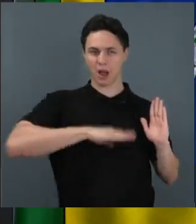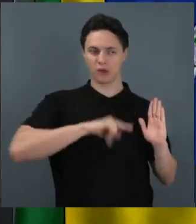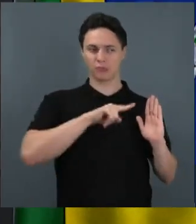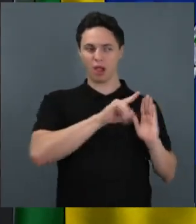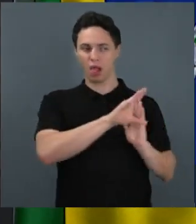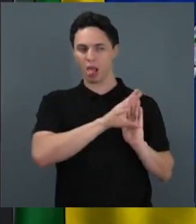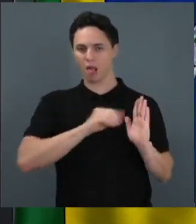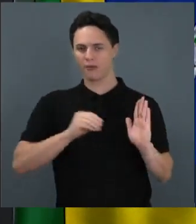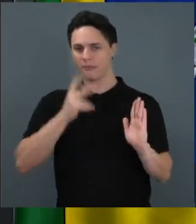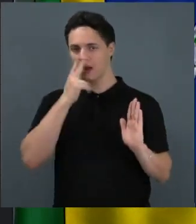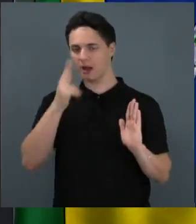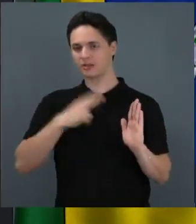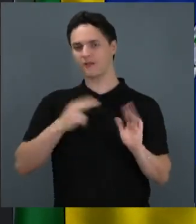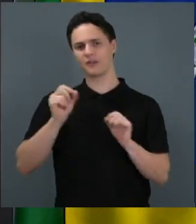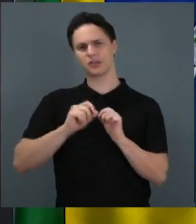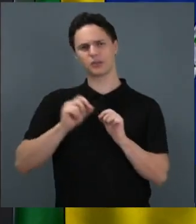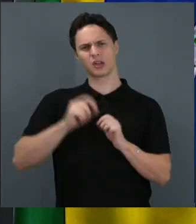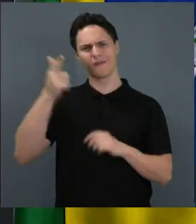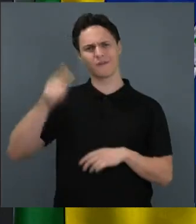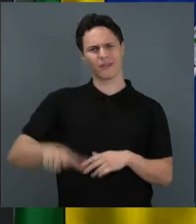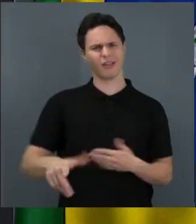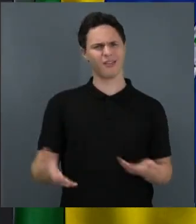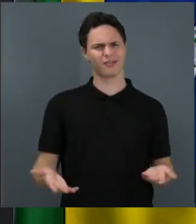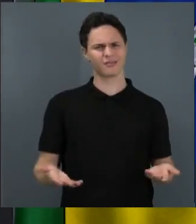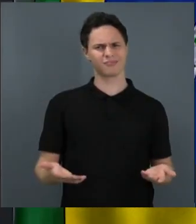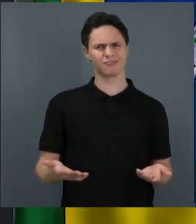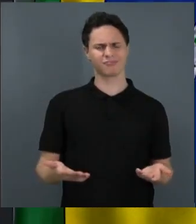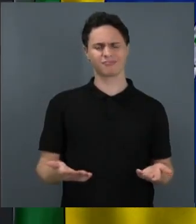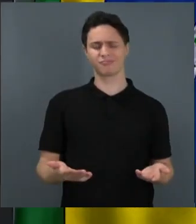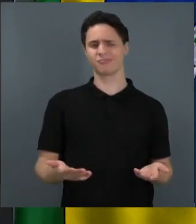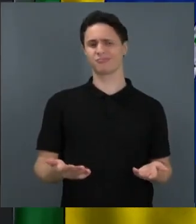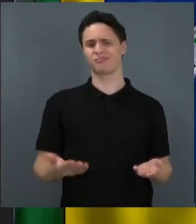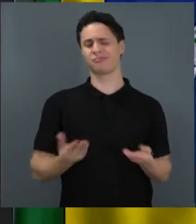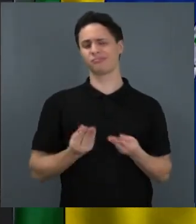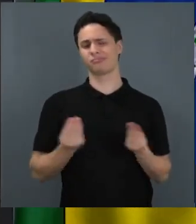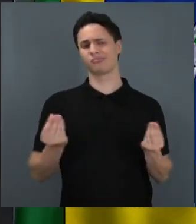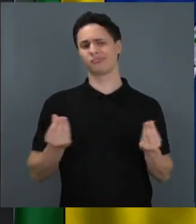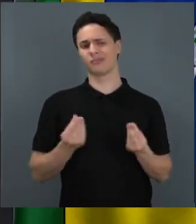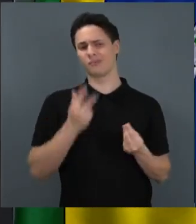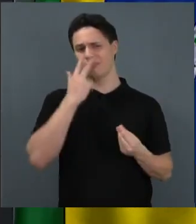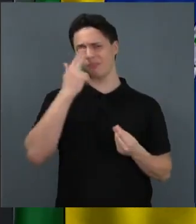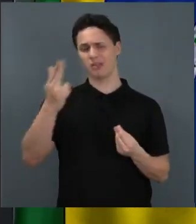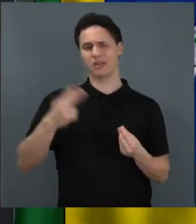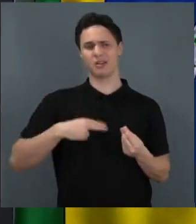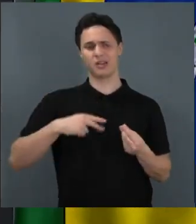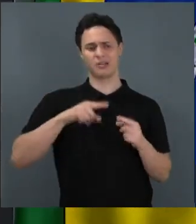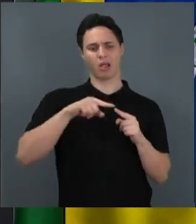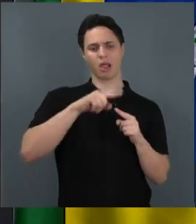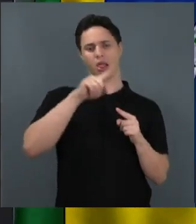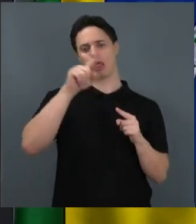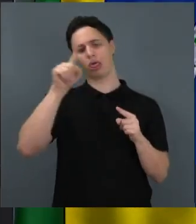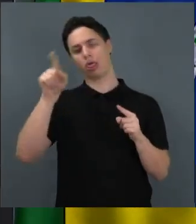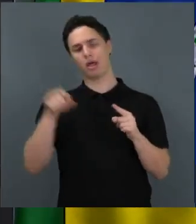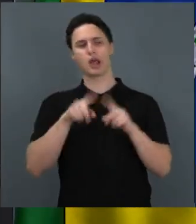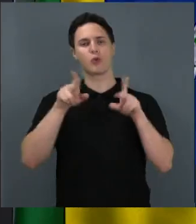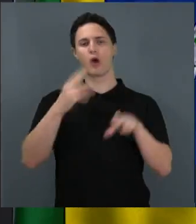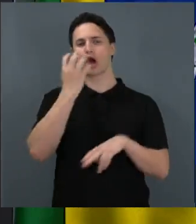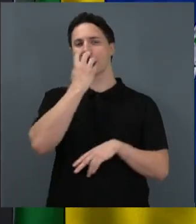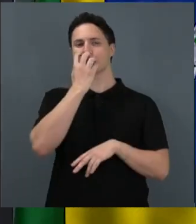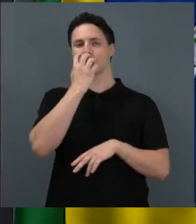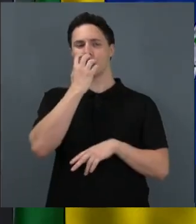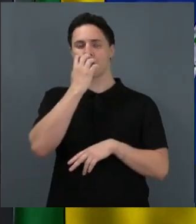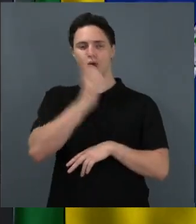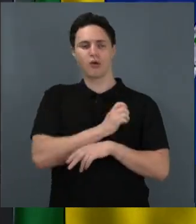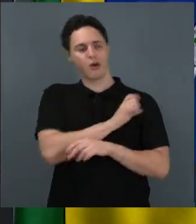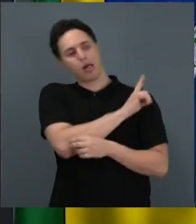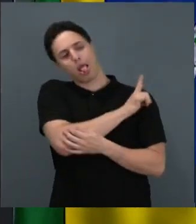ser repristinados. É uma espécie de espiral, é o cachorro correndo atrás do rabo, parece